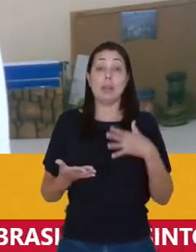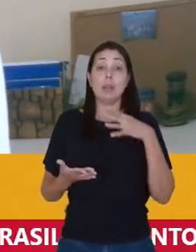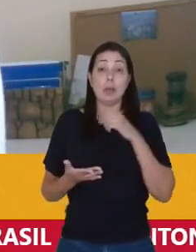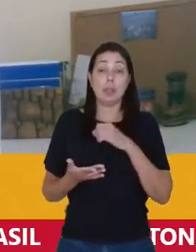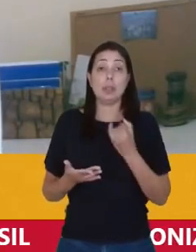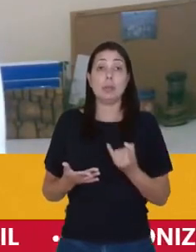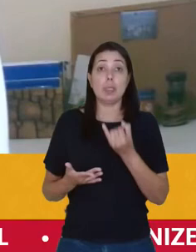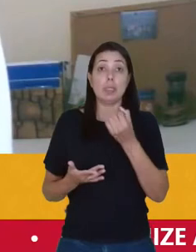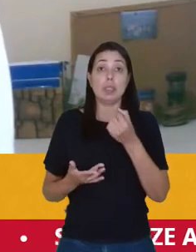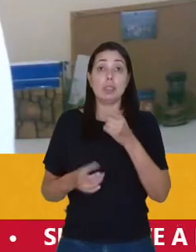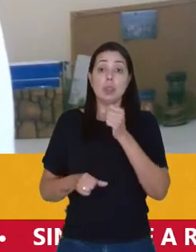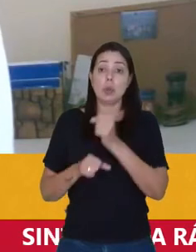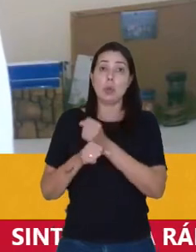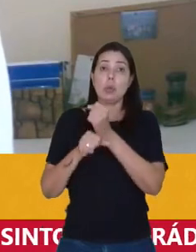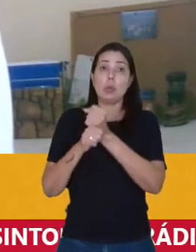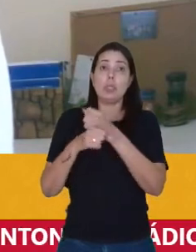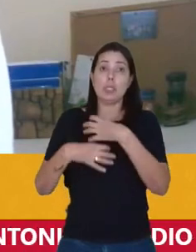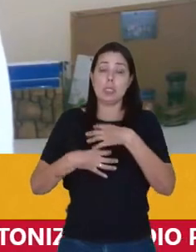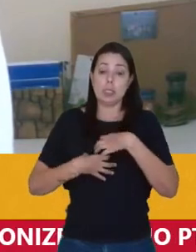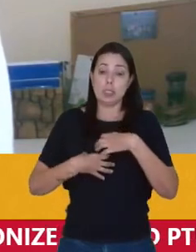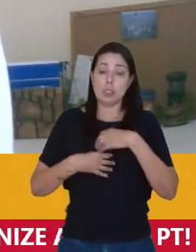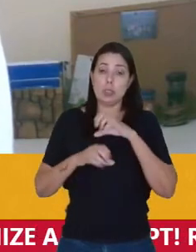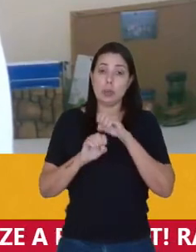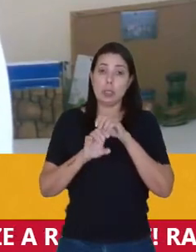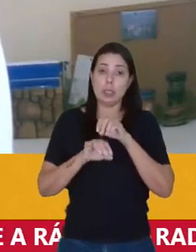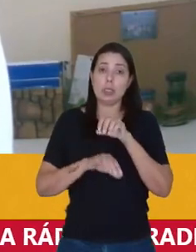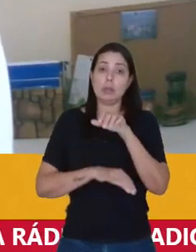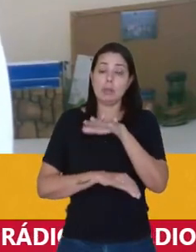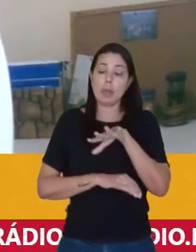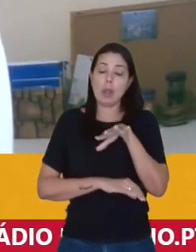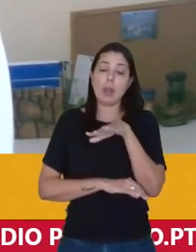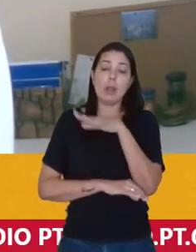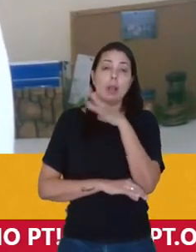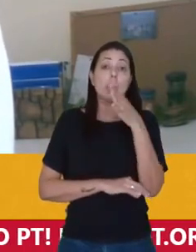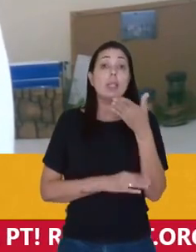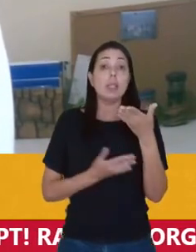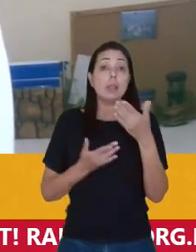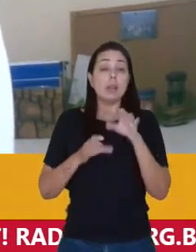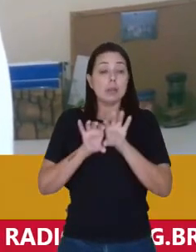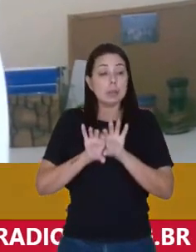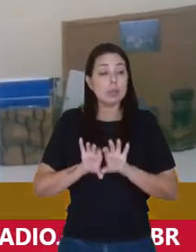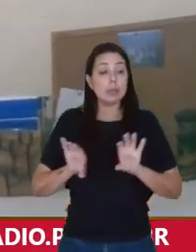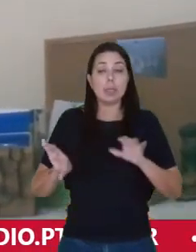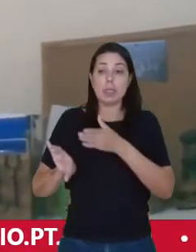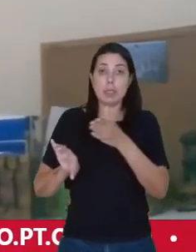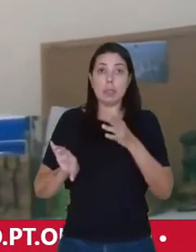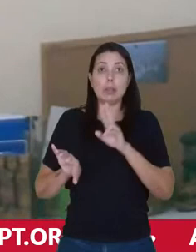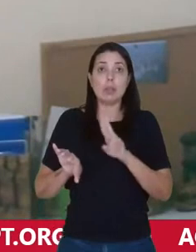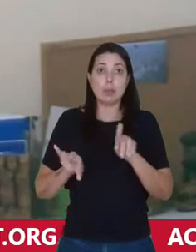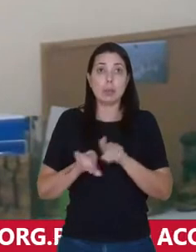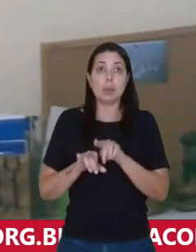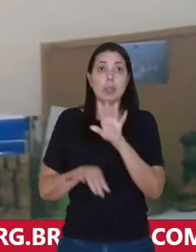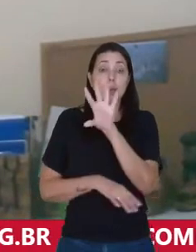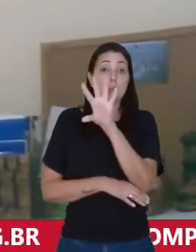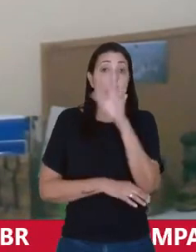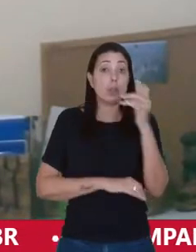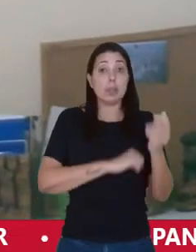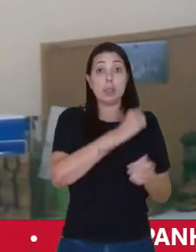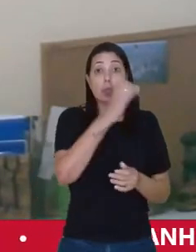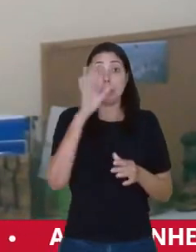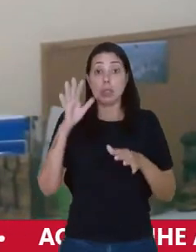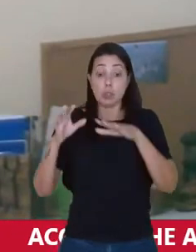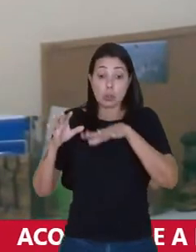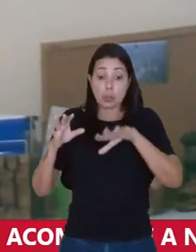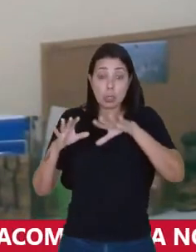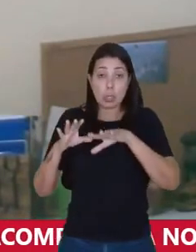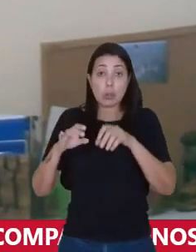é fundamental a gente construir um sentido de educação ambiental que não se separe daquilo que nós chamamos de meio ambiente. Porque isso é